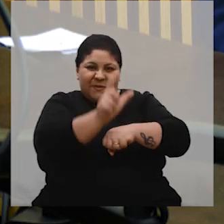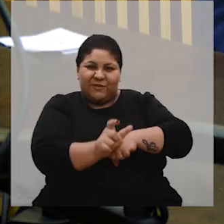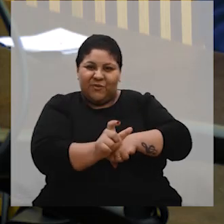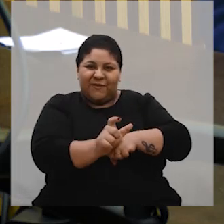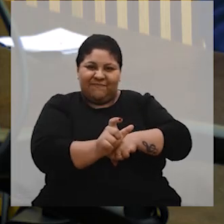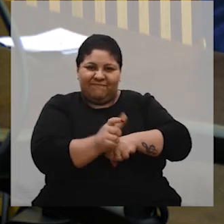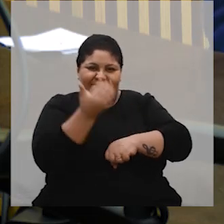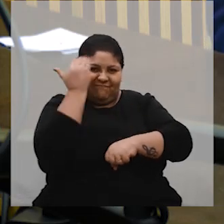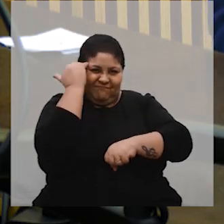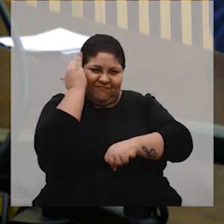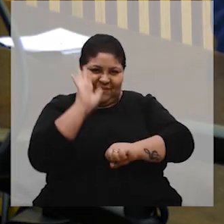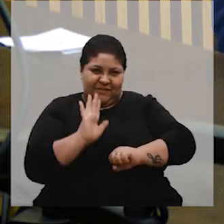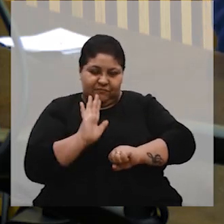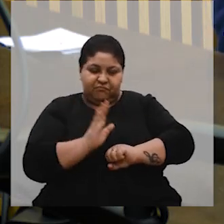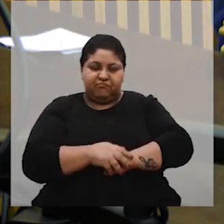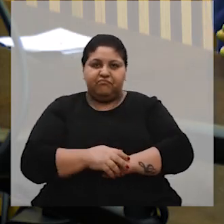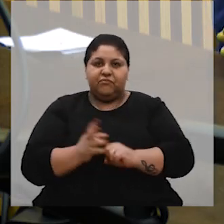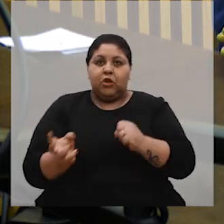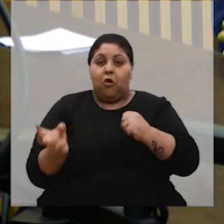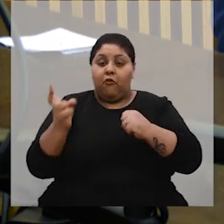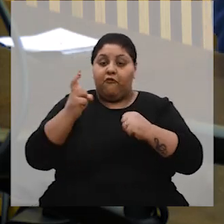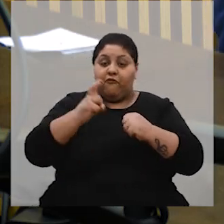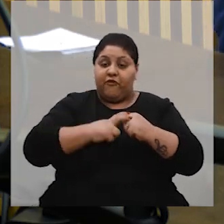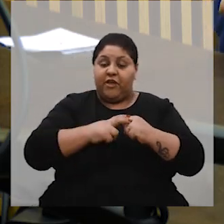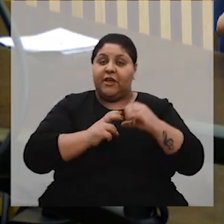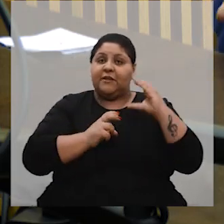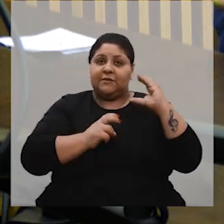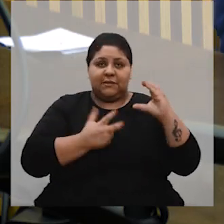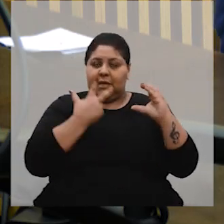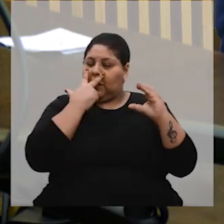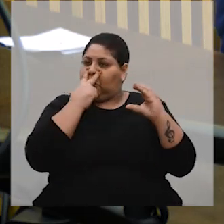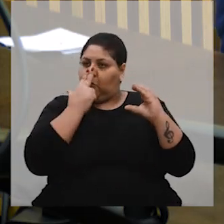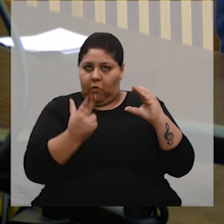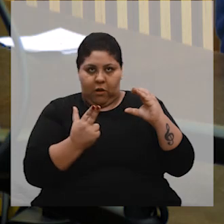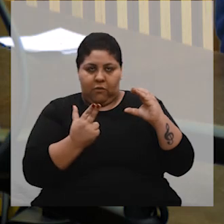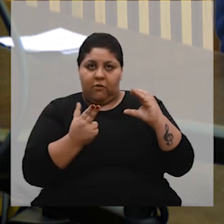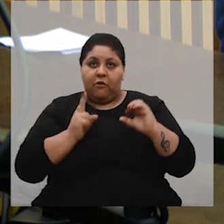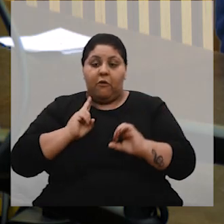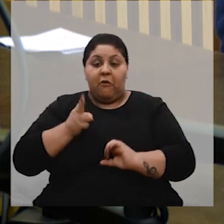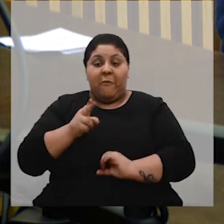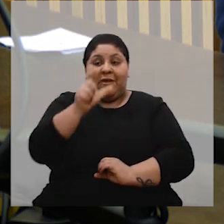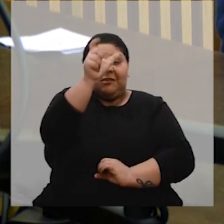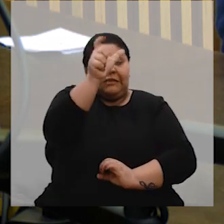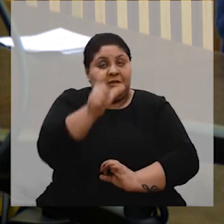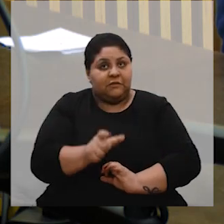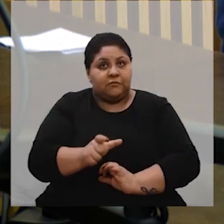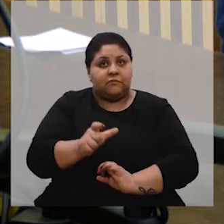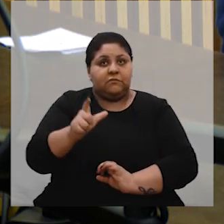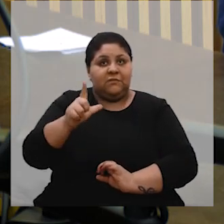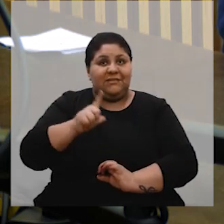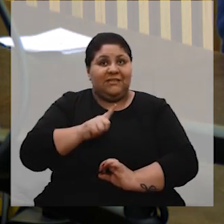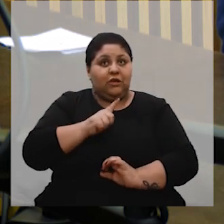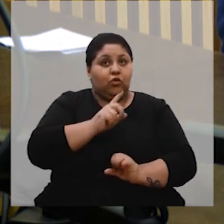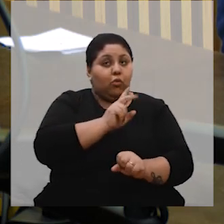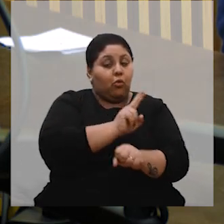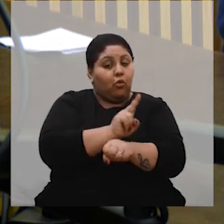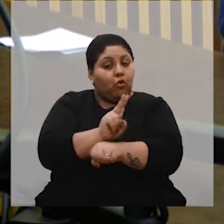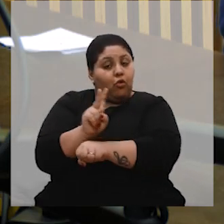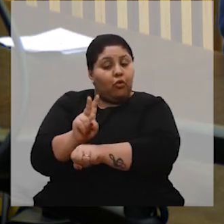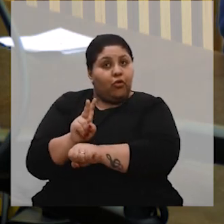essa terceira pessoa. O vírus C, a mesma coisa. Mesmo a pessoa tendo